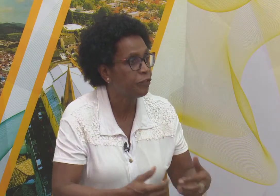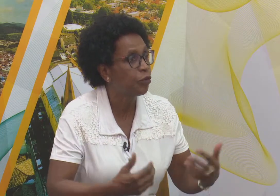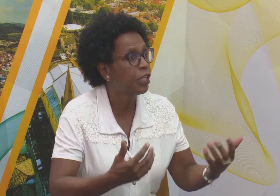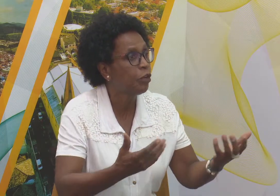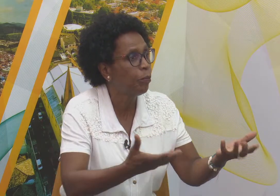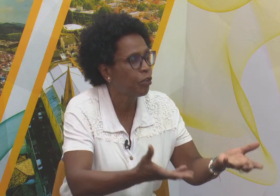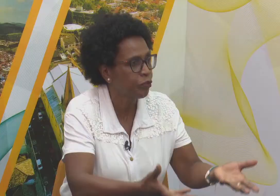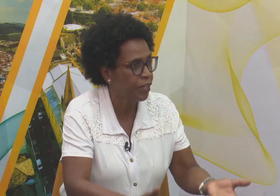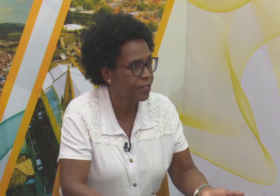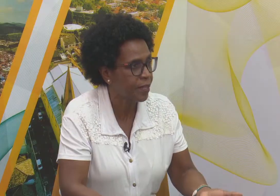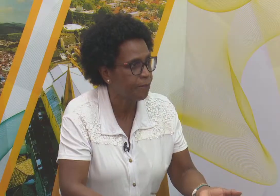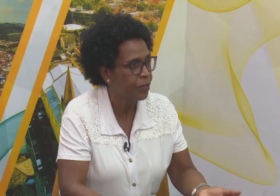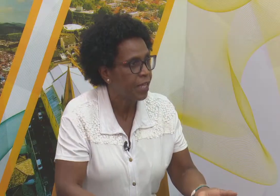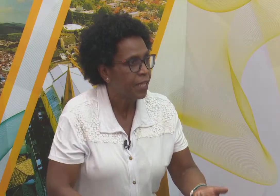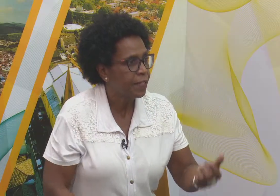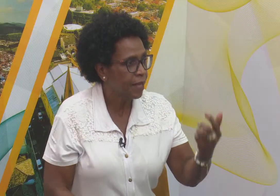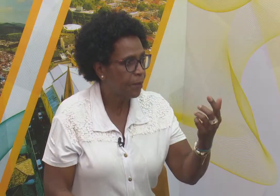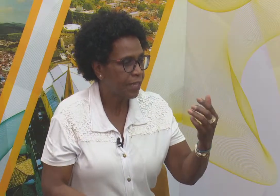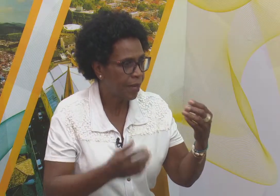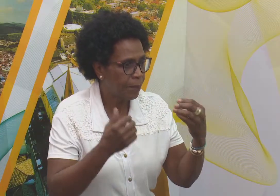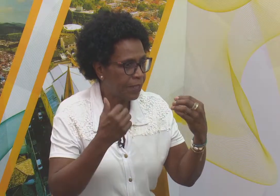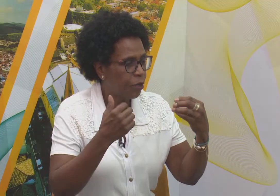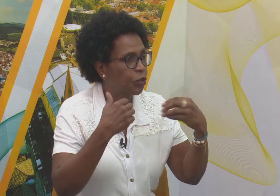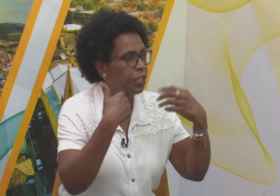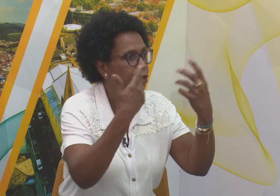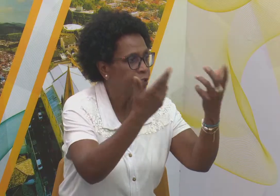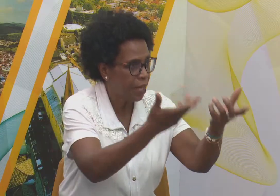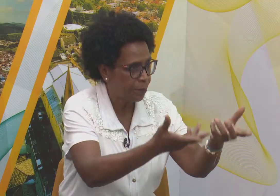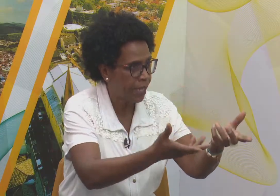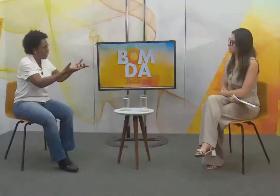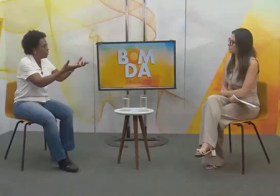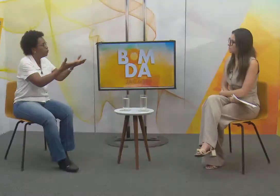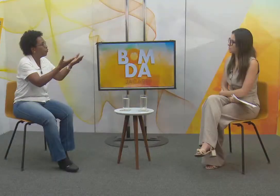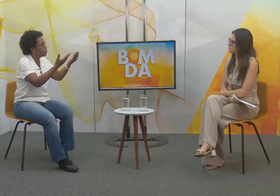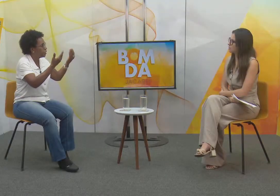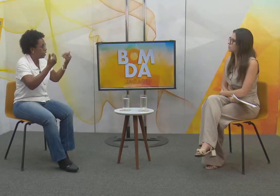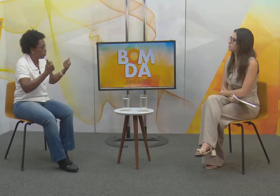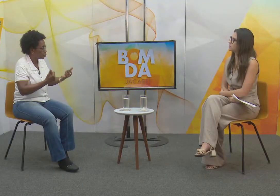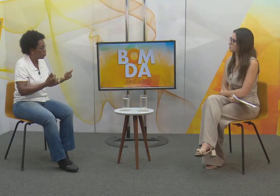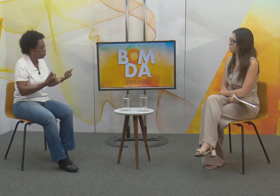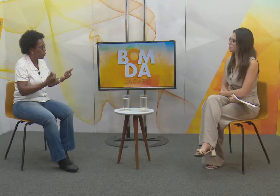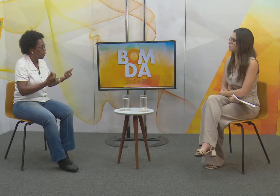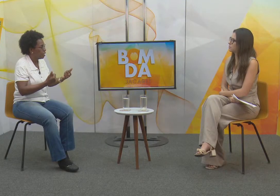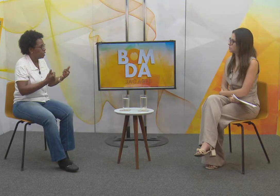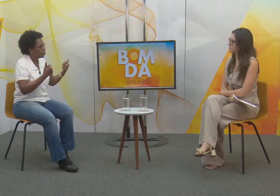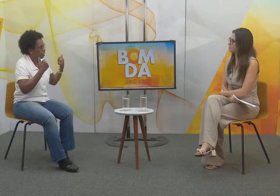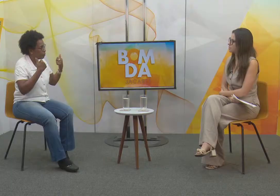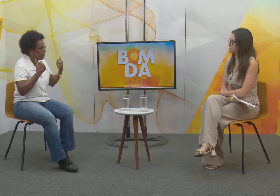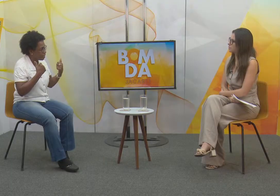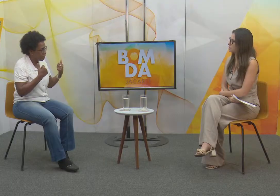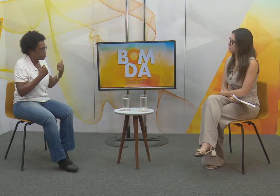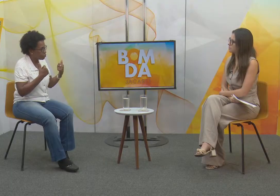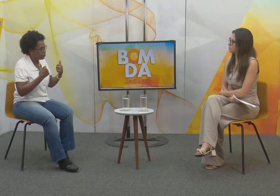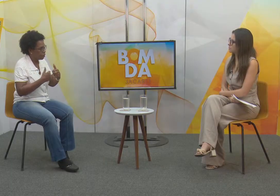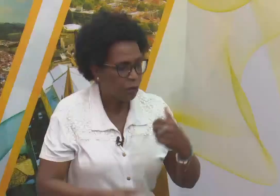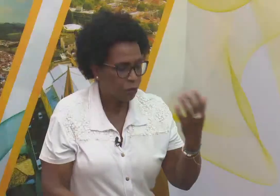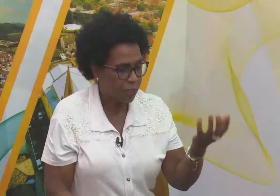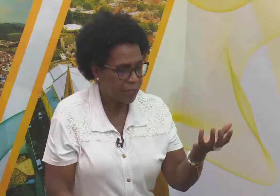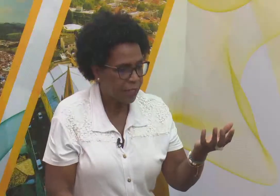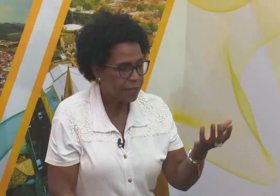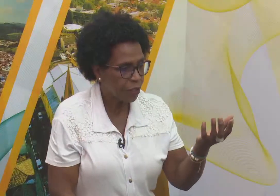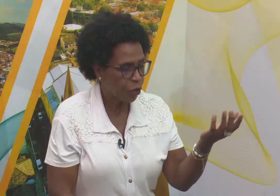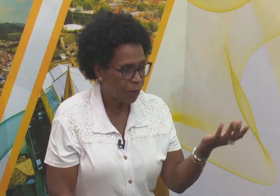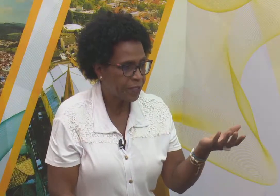mais, de ver o que eu posso fazer e saber que o que eu der para ele eu vou ter de retorno. E eu tenho bem isso.